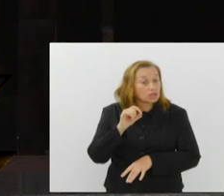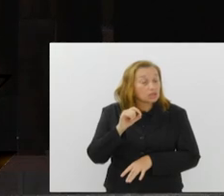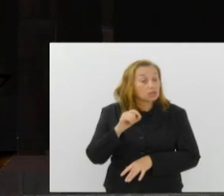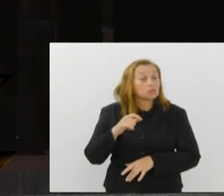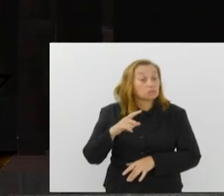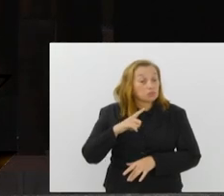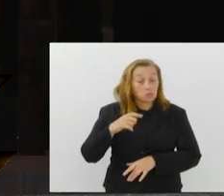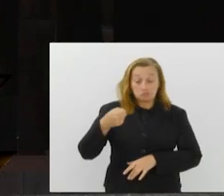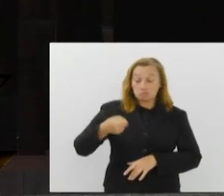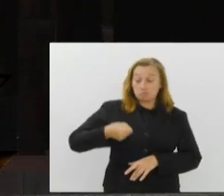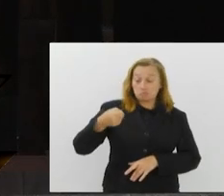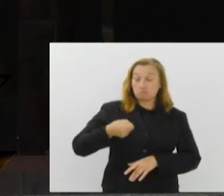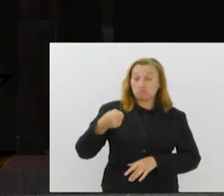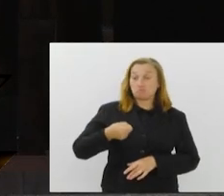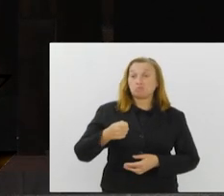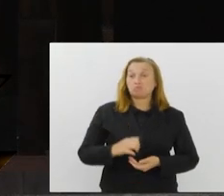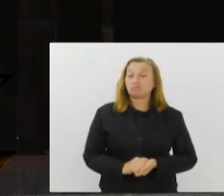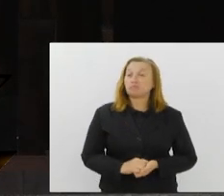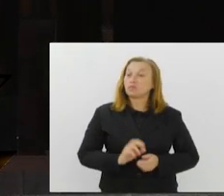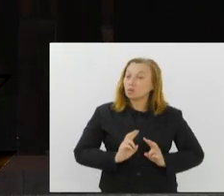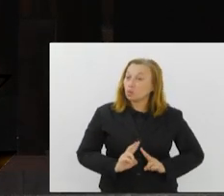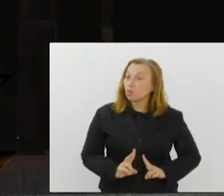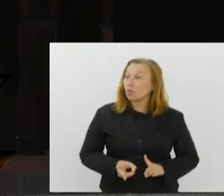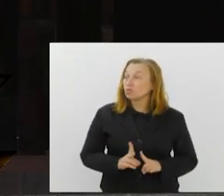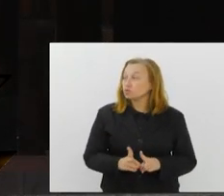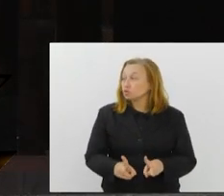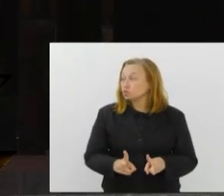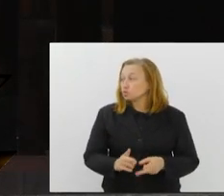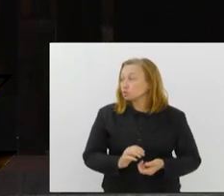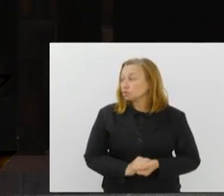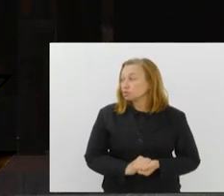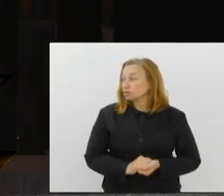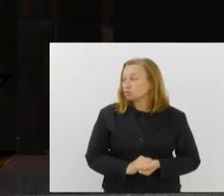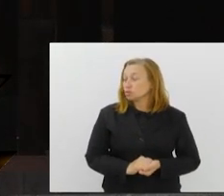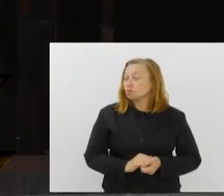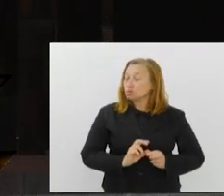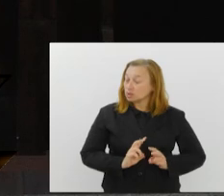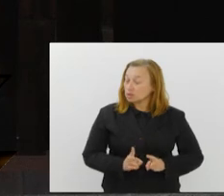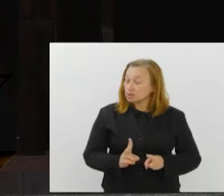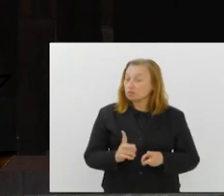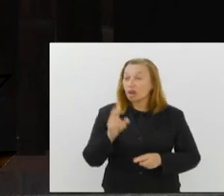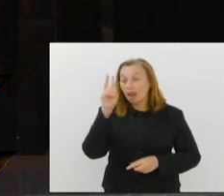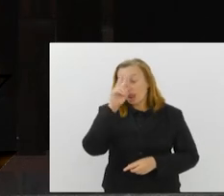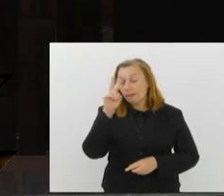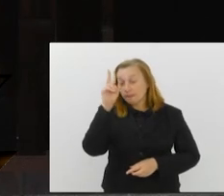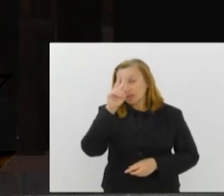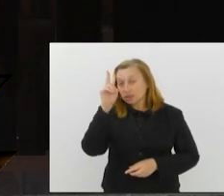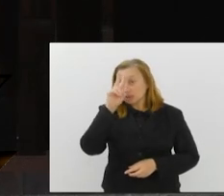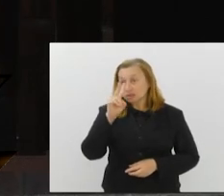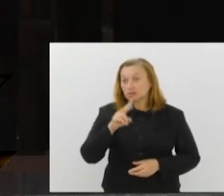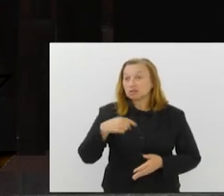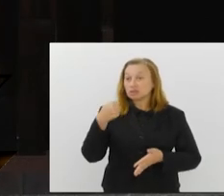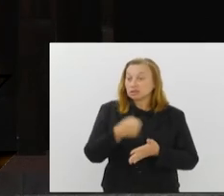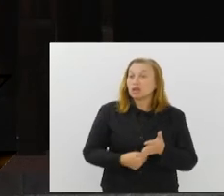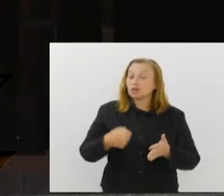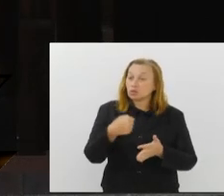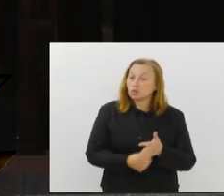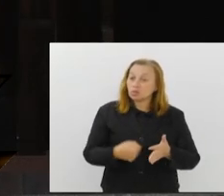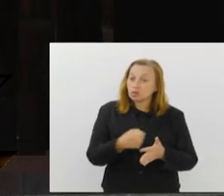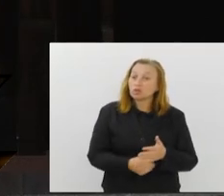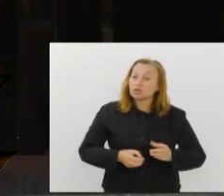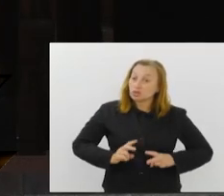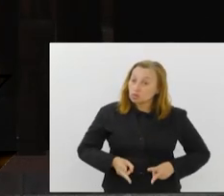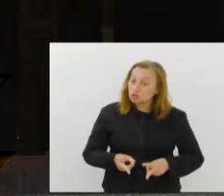dever de permanecer como sempre lembrando desta luta e